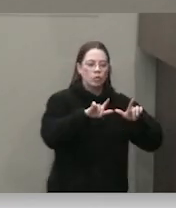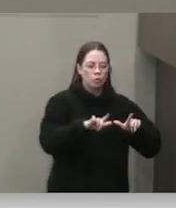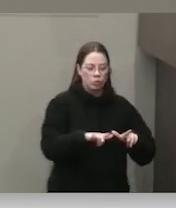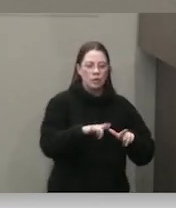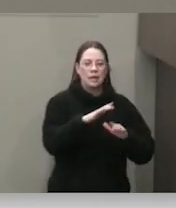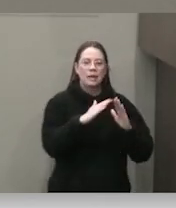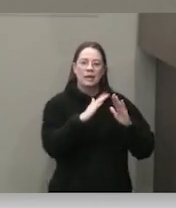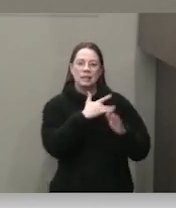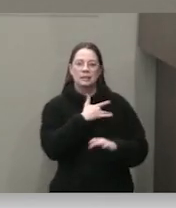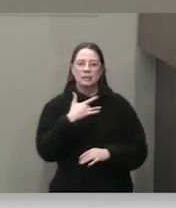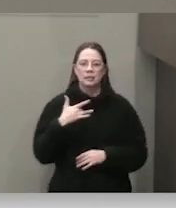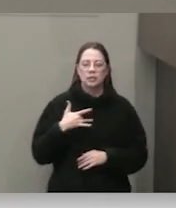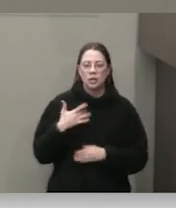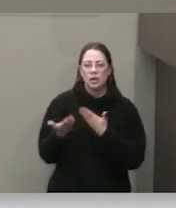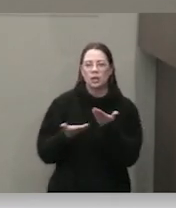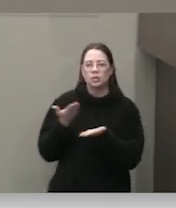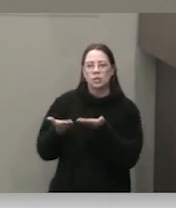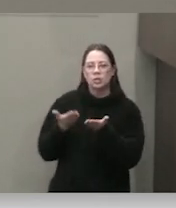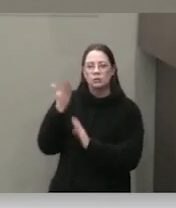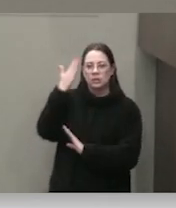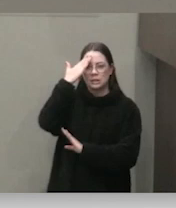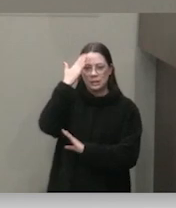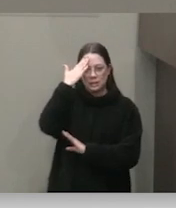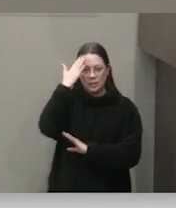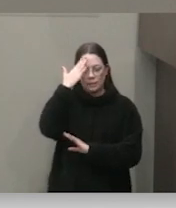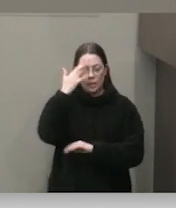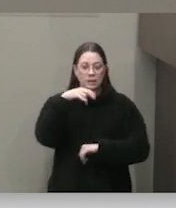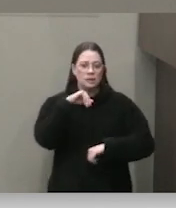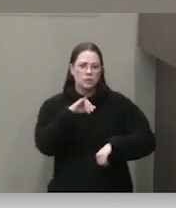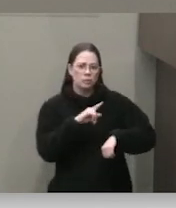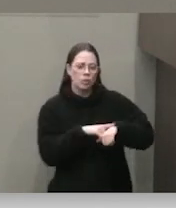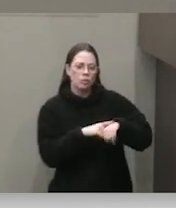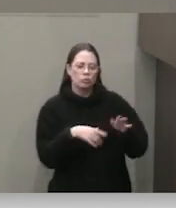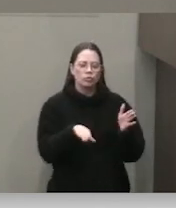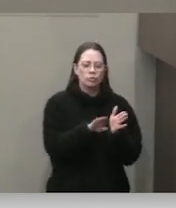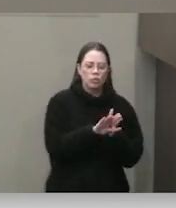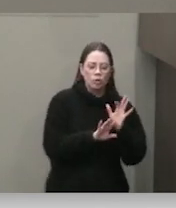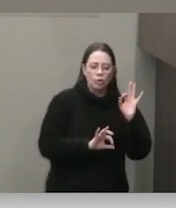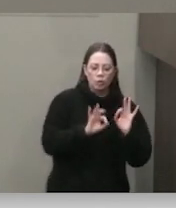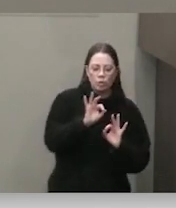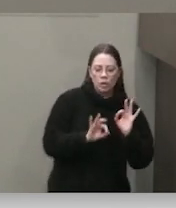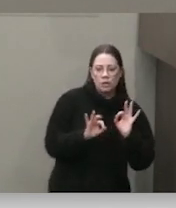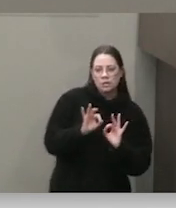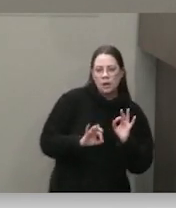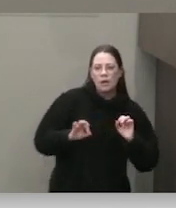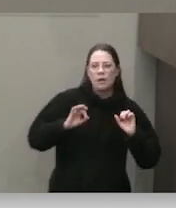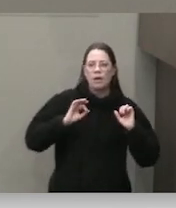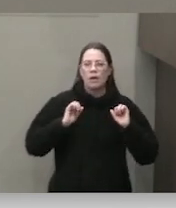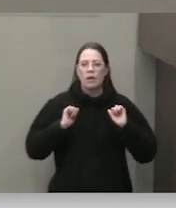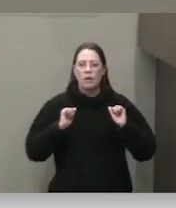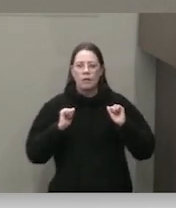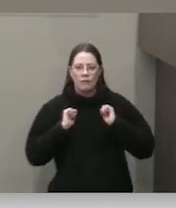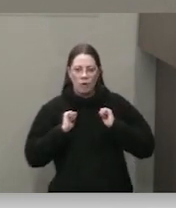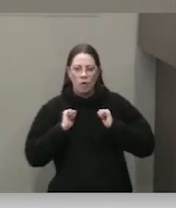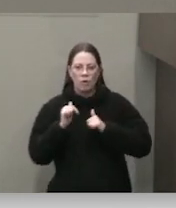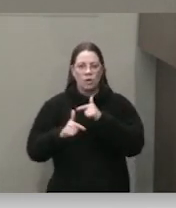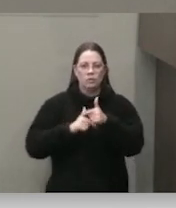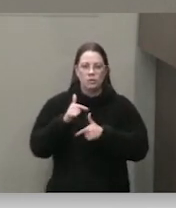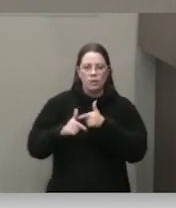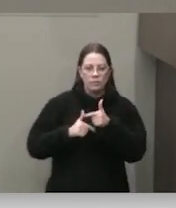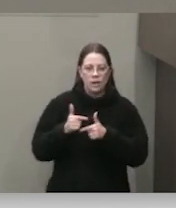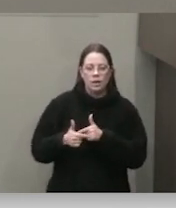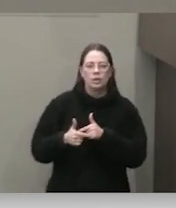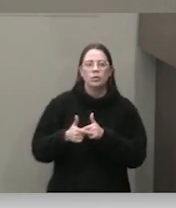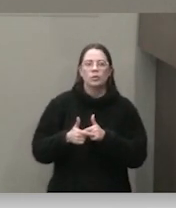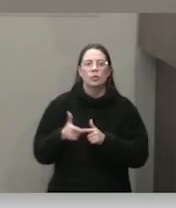de saúde, nessa unidade de atendimento, ela saber se no turno que ela chegou, até para ela organizar folga no trabalho, ela se organizar dentro da rotina do seu